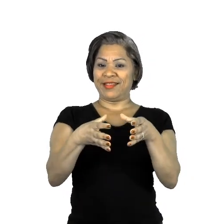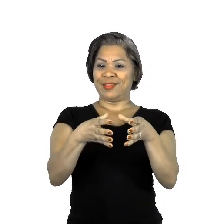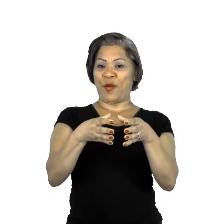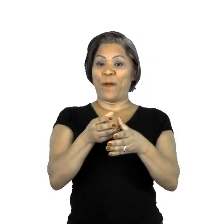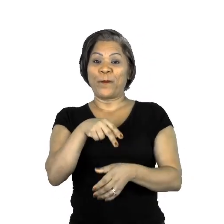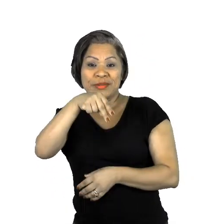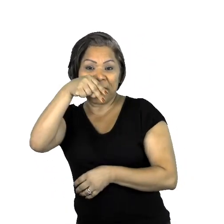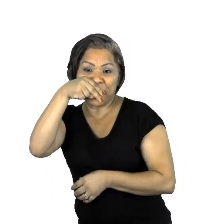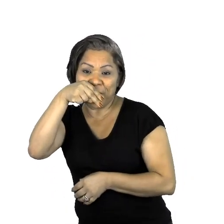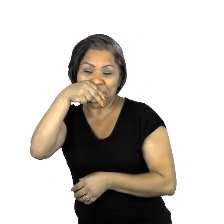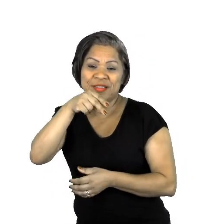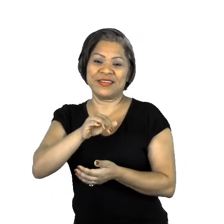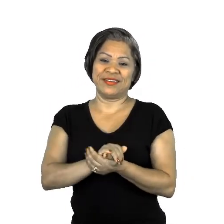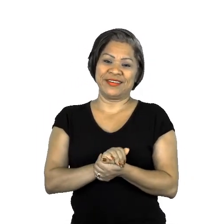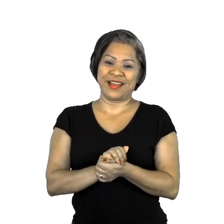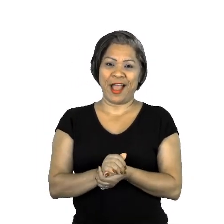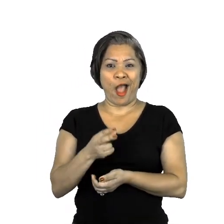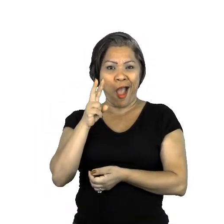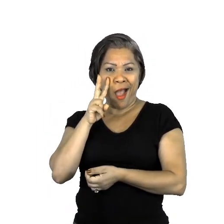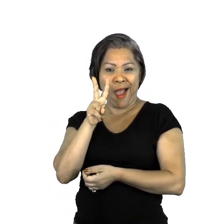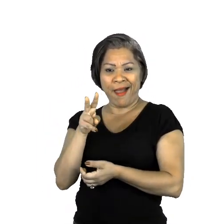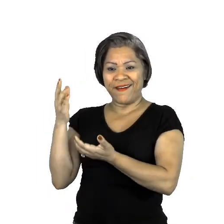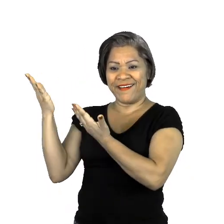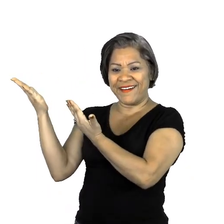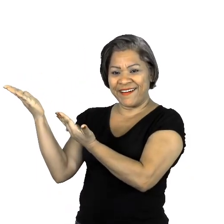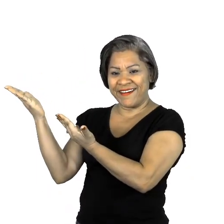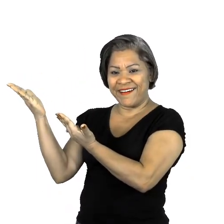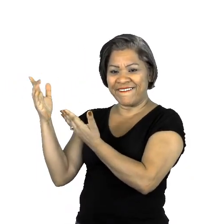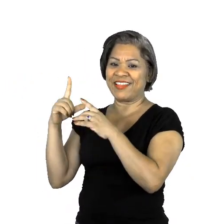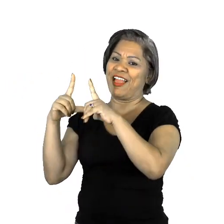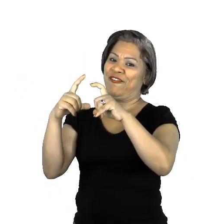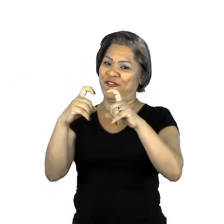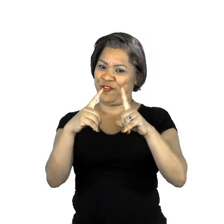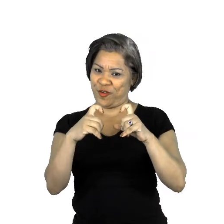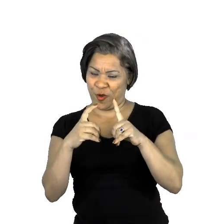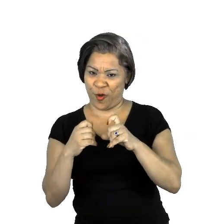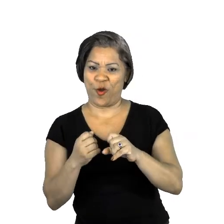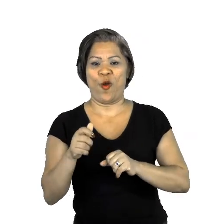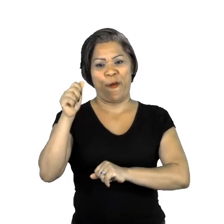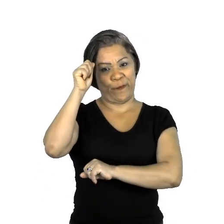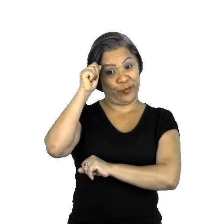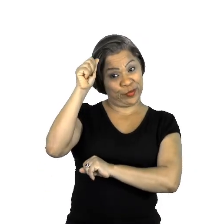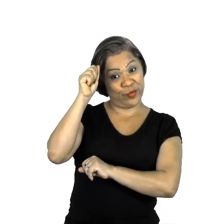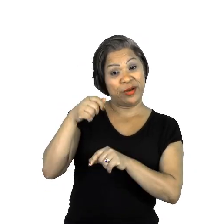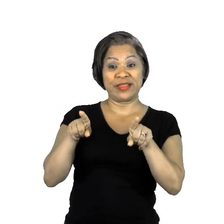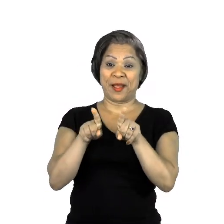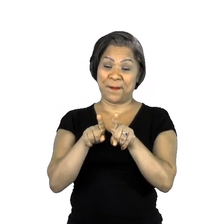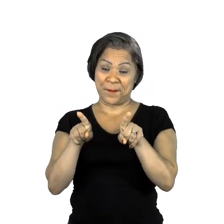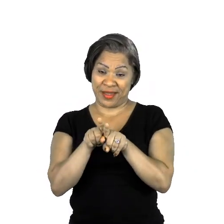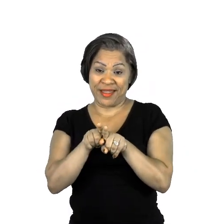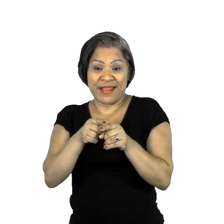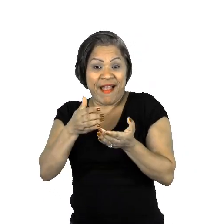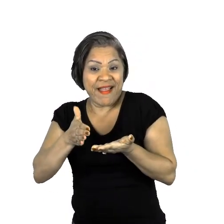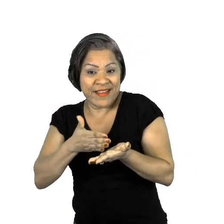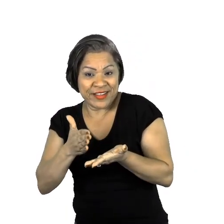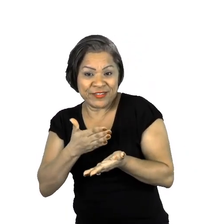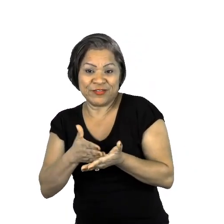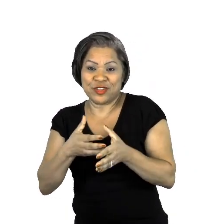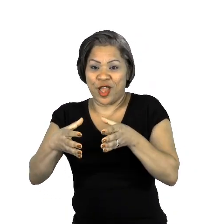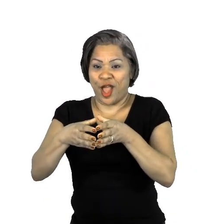a foto do Maurício de Souza, ao lado uma imagem do gibi, a Turma da Mônica, e